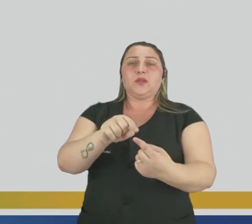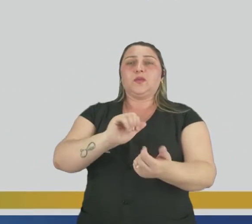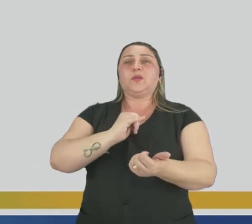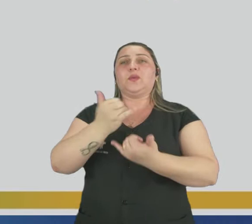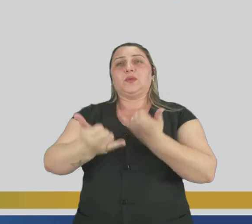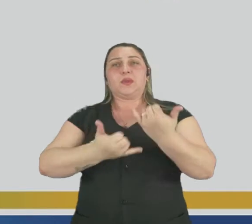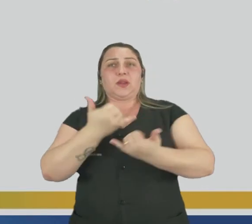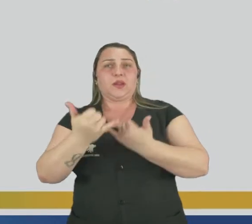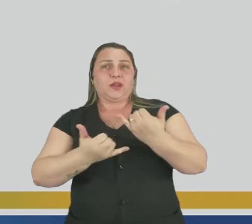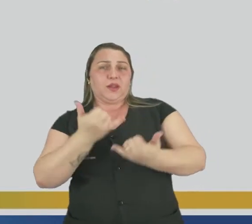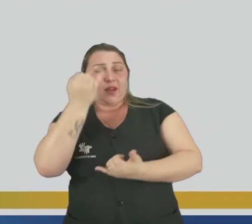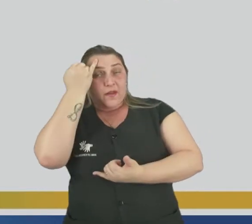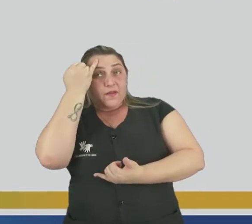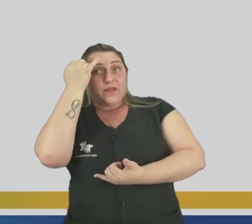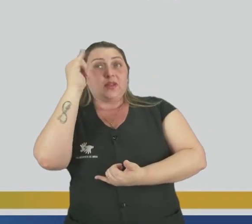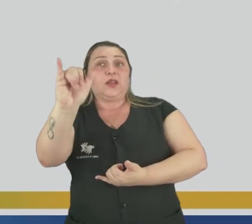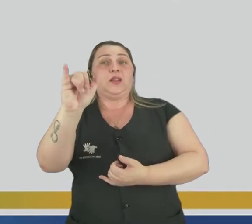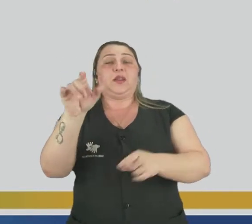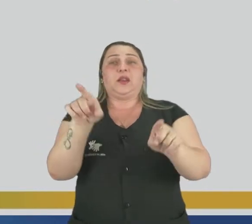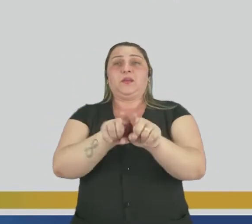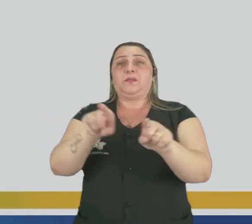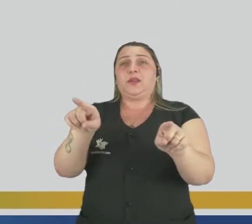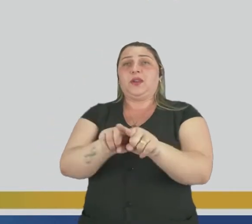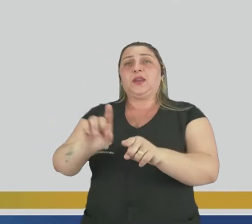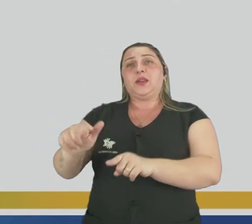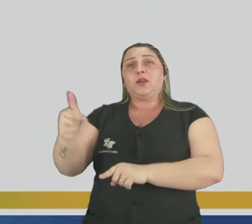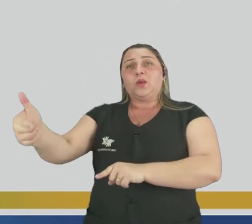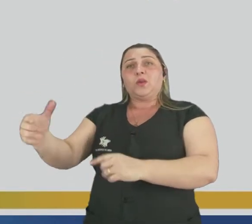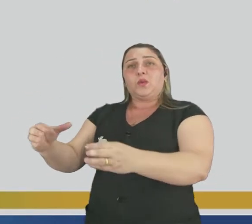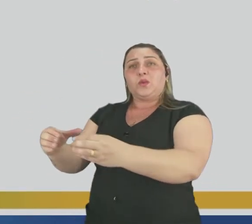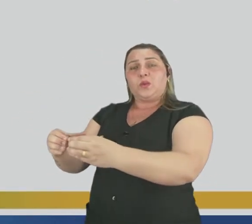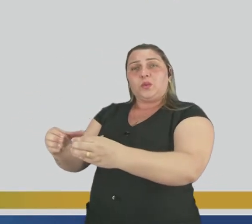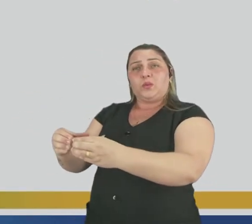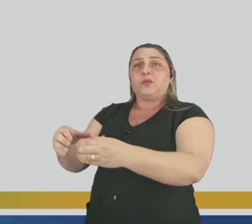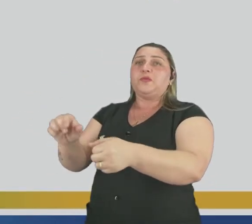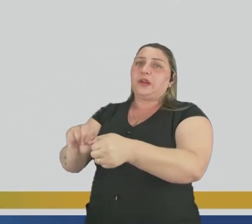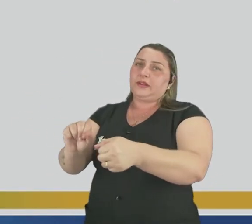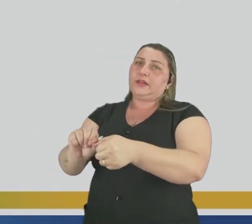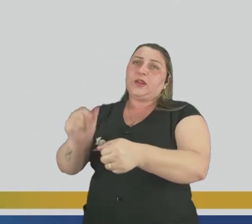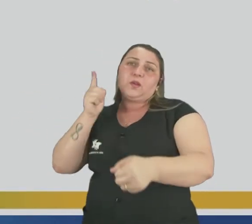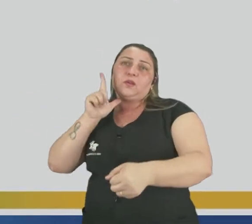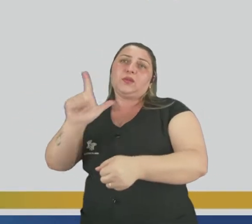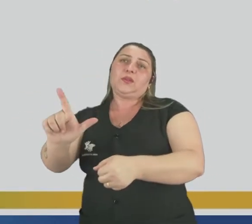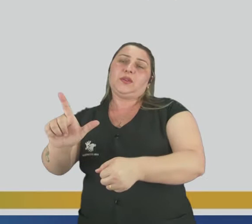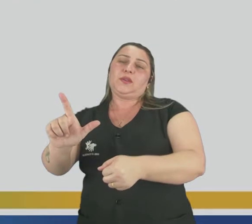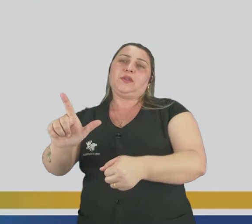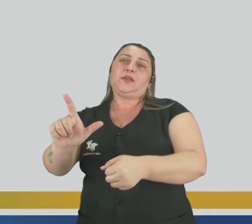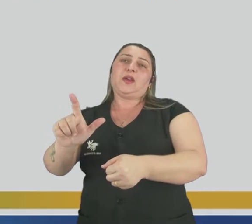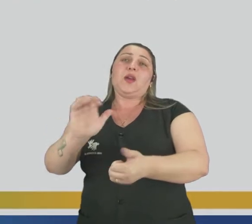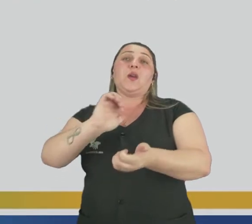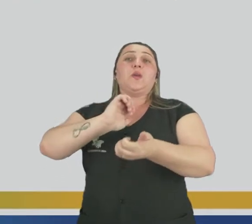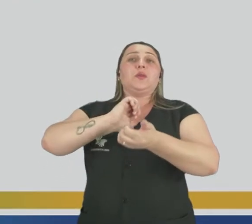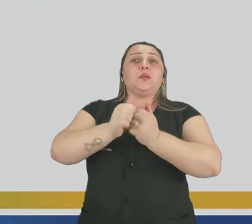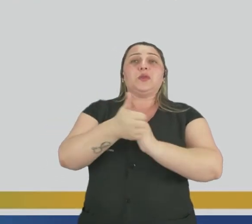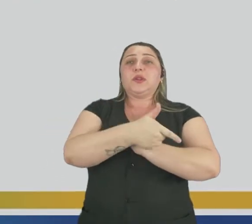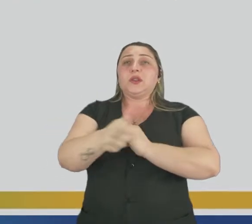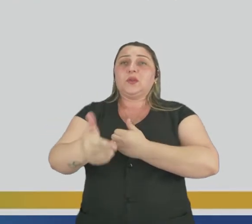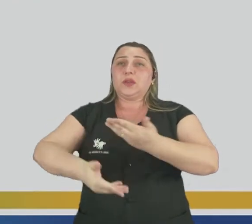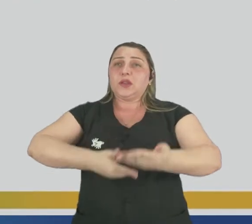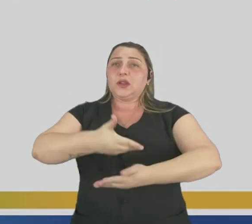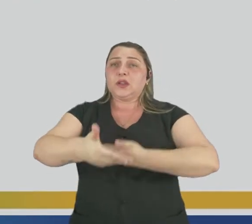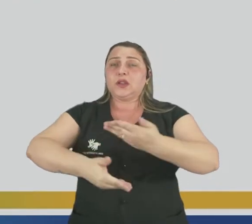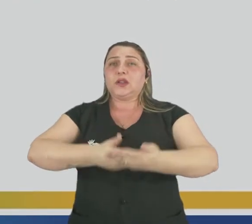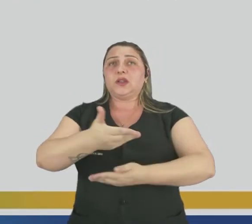jogo, evitando ao mesmo tempo que os adversários o façam. E os esportes em que não há interação